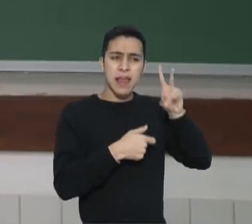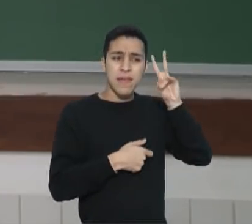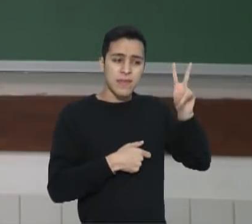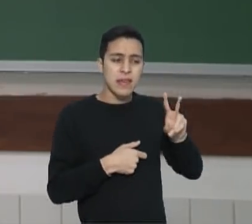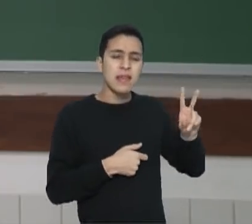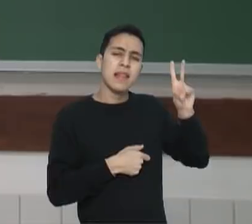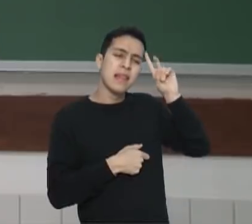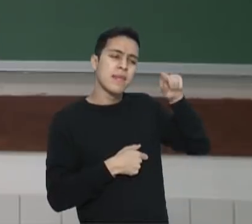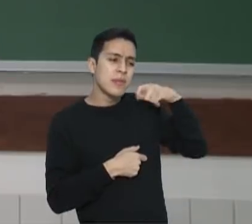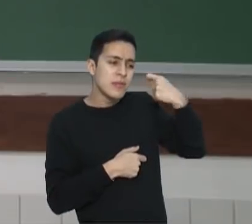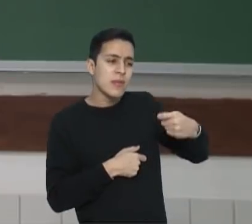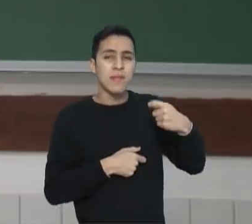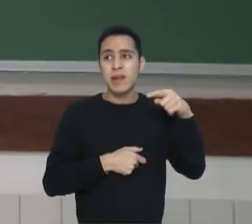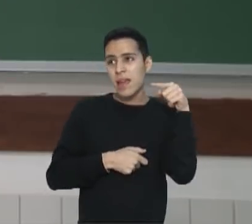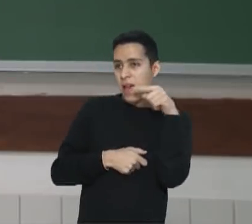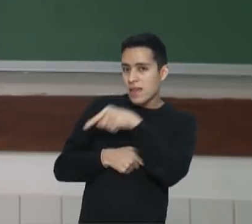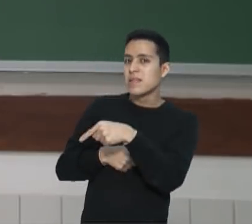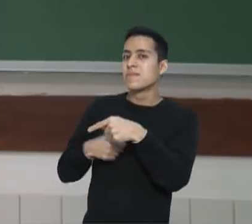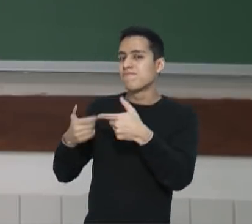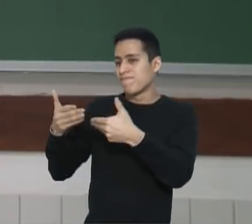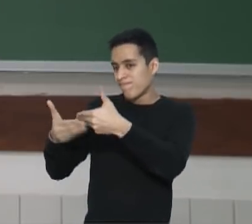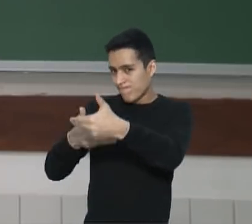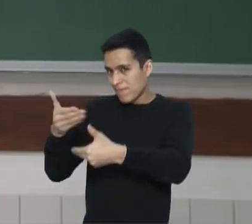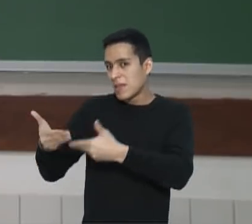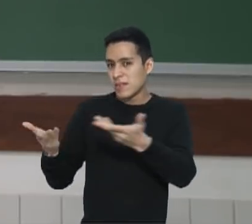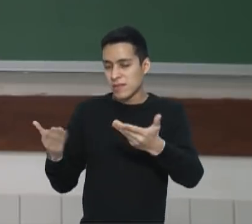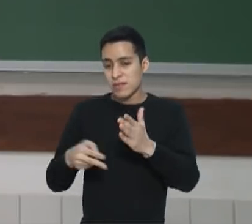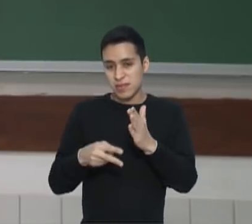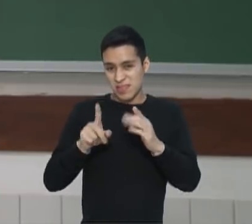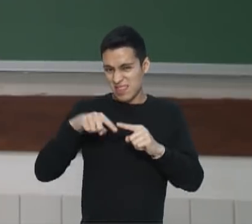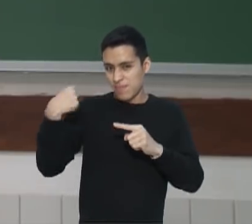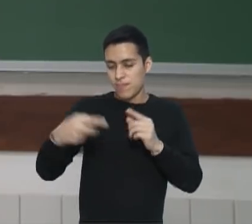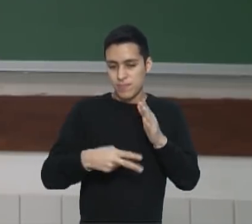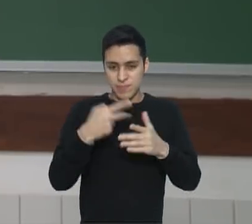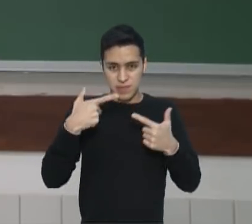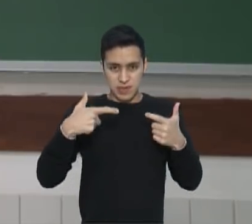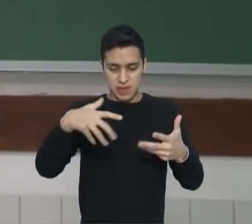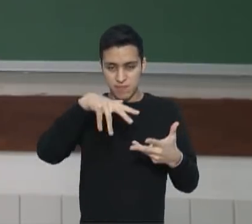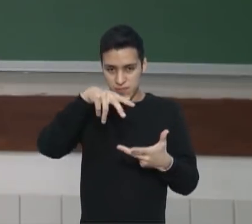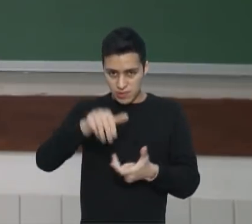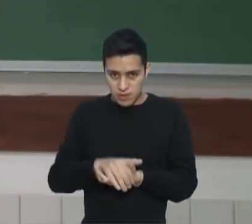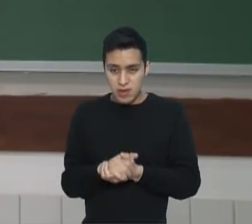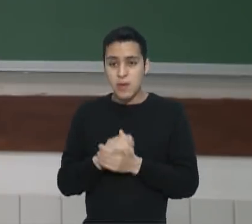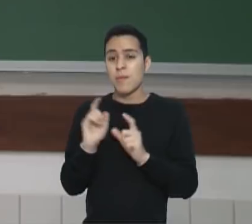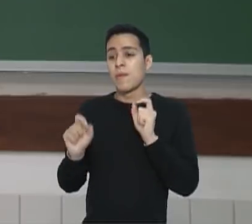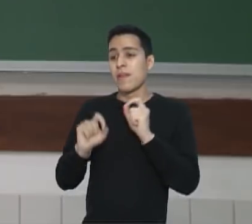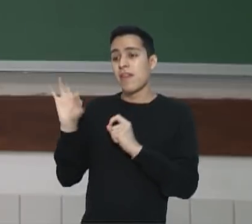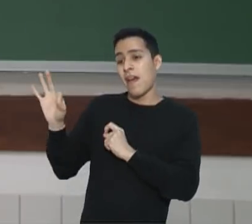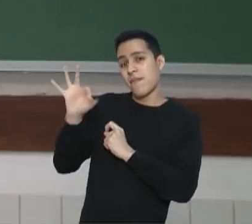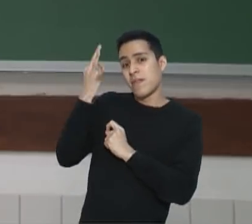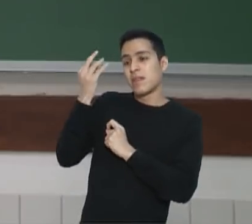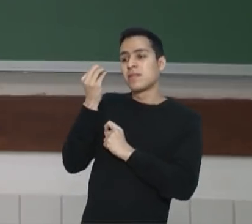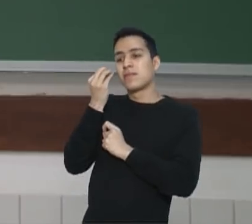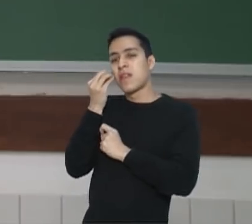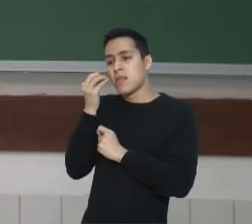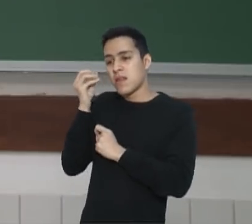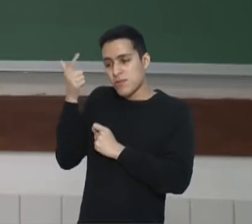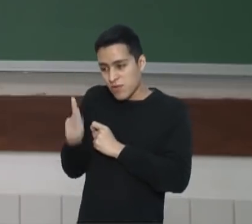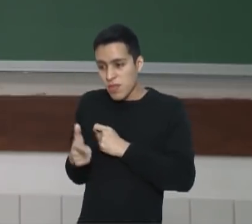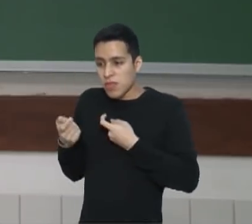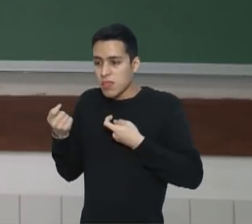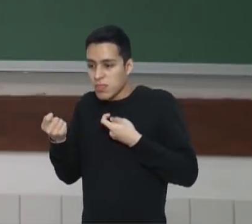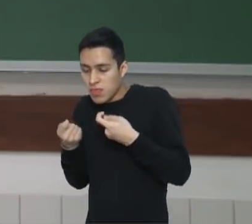lembrando a Guerra da Indochina que acontece depois da Segunda Guerra Mundial, quando a França tenta retomar o seu